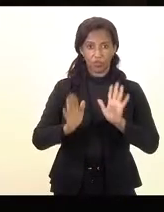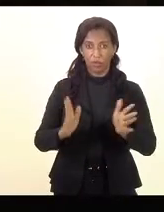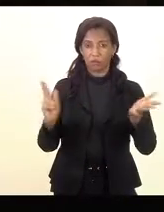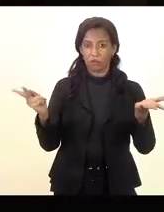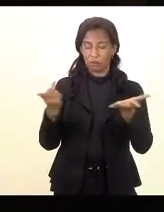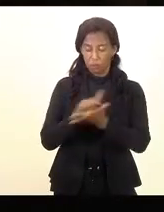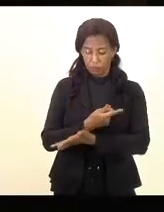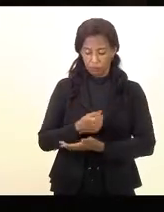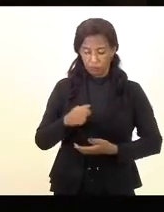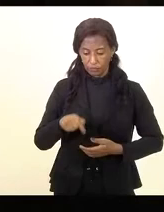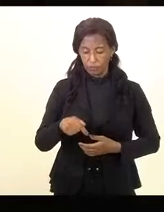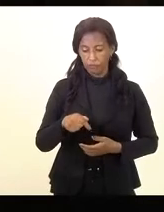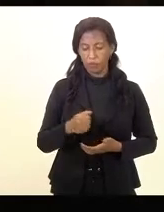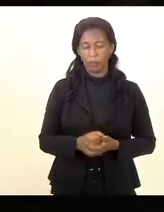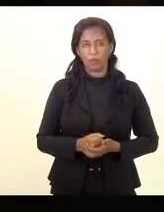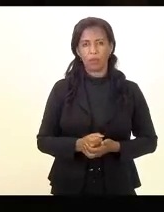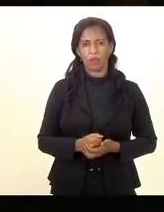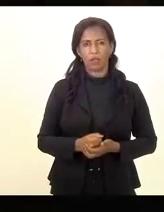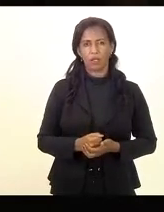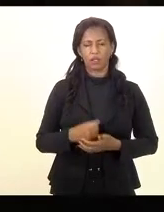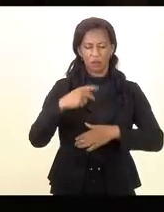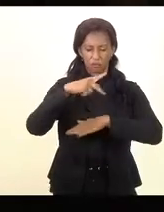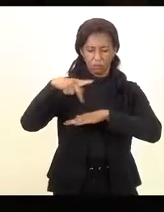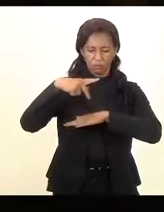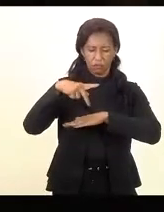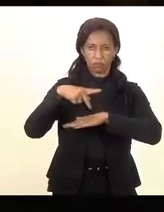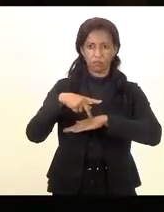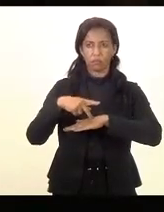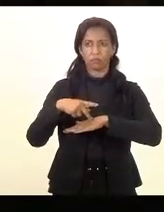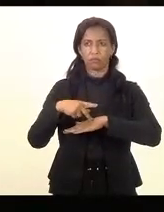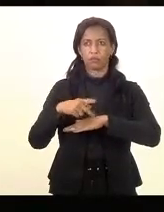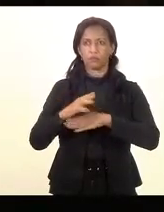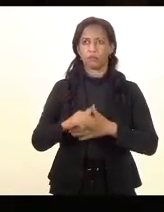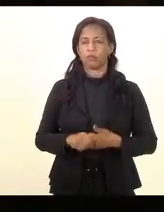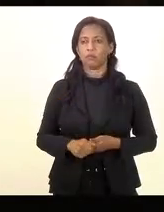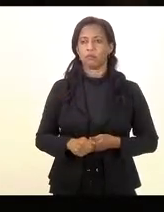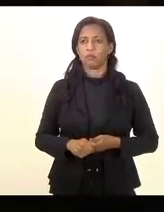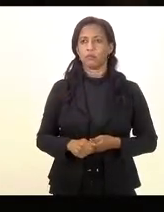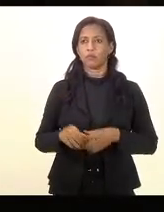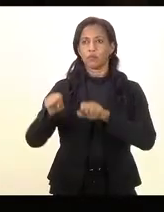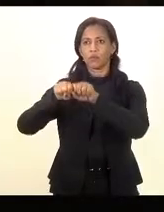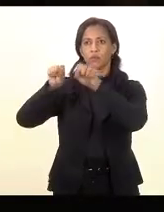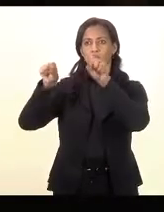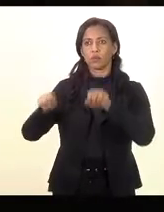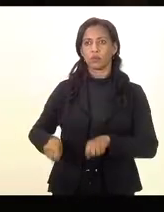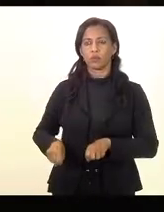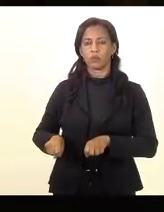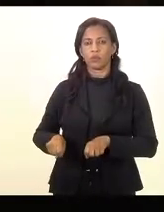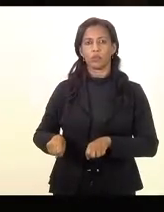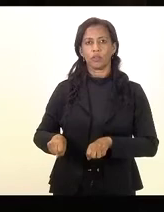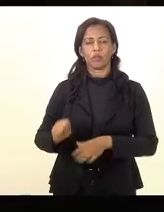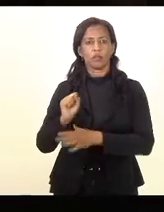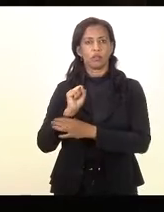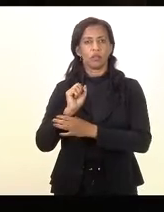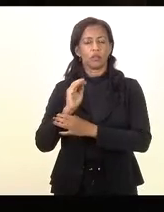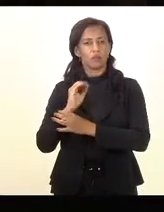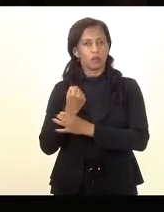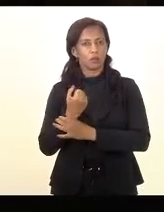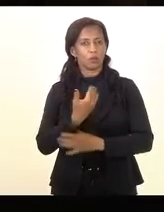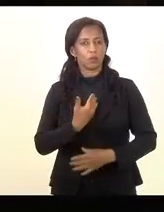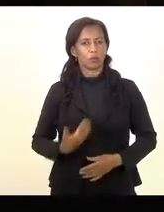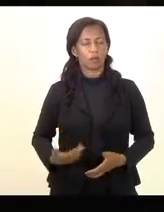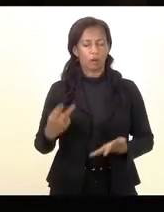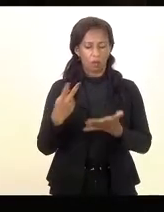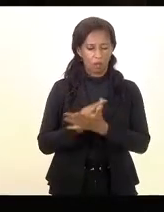no âmbito nacional colocado o sistema único de segurança pública que foi ali em